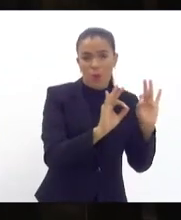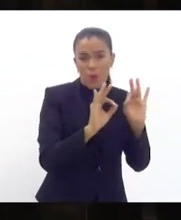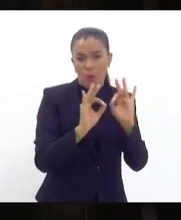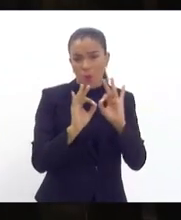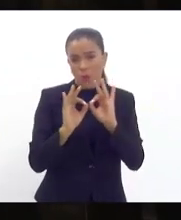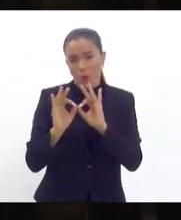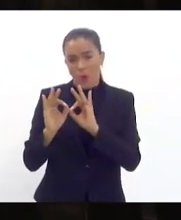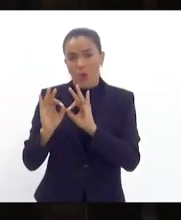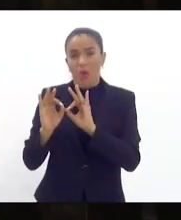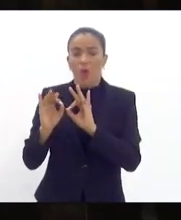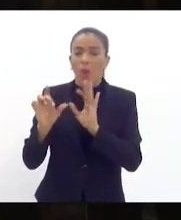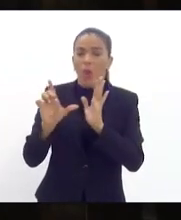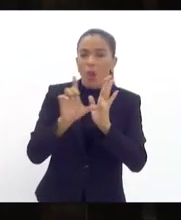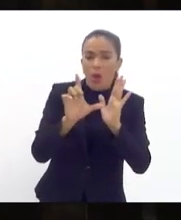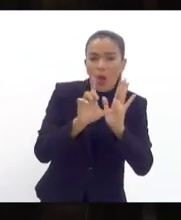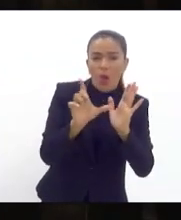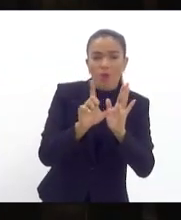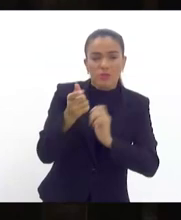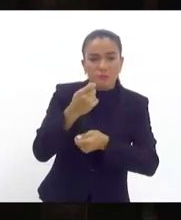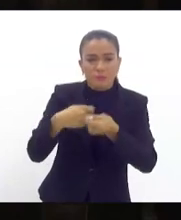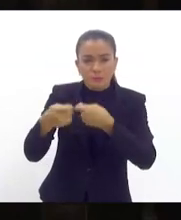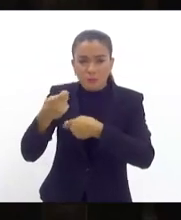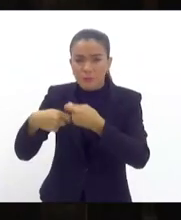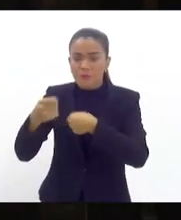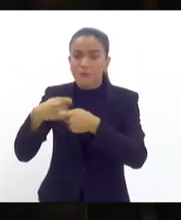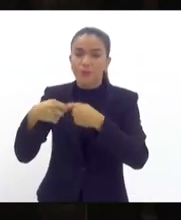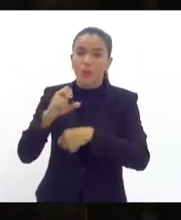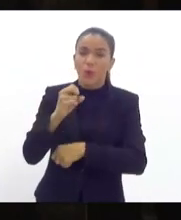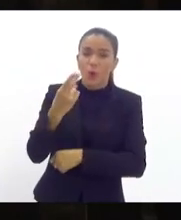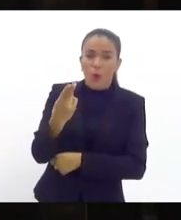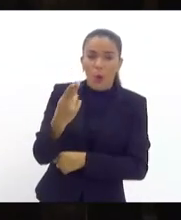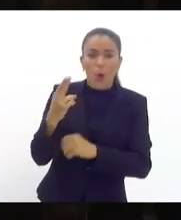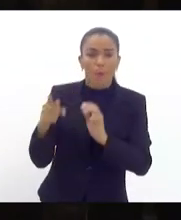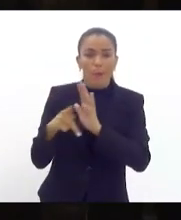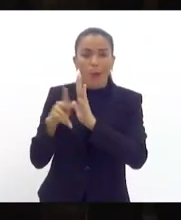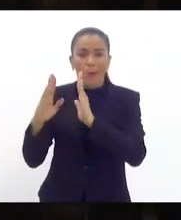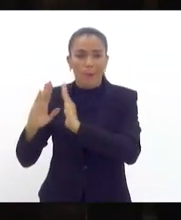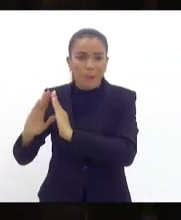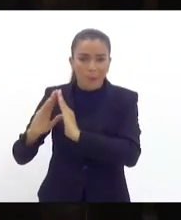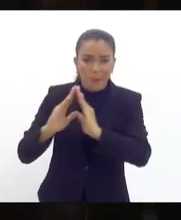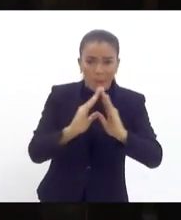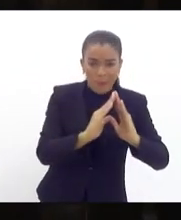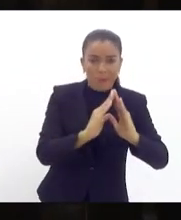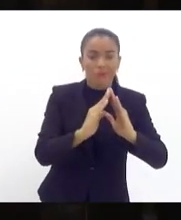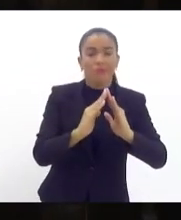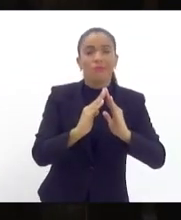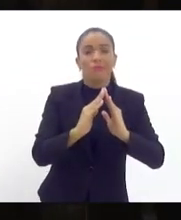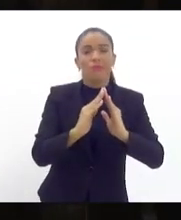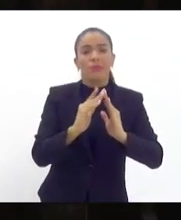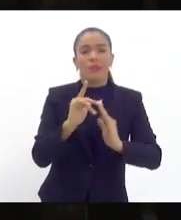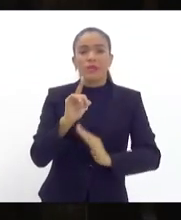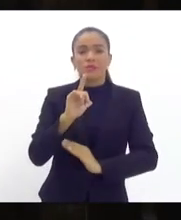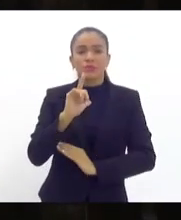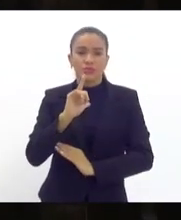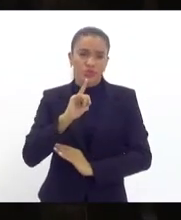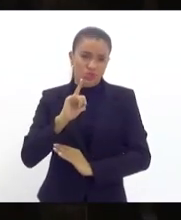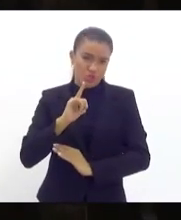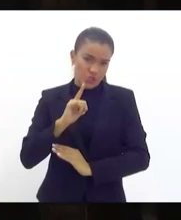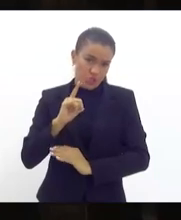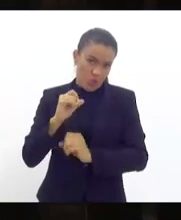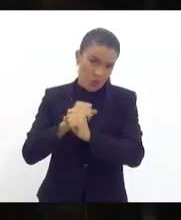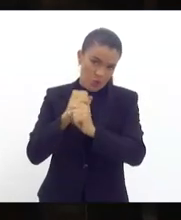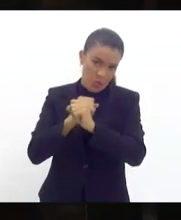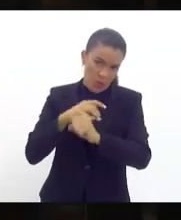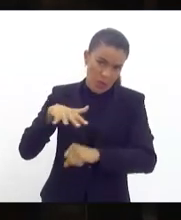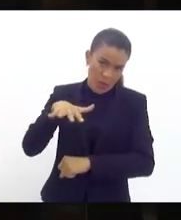um empreendimento imobiliário seja ele comercial Ou ou de moradia era eram feitos na grande Tijuca